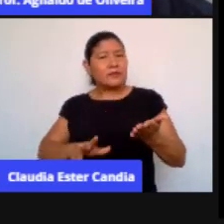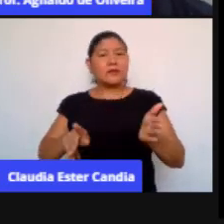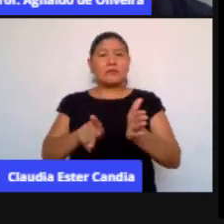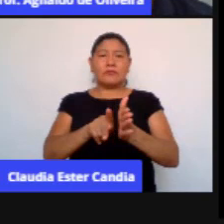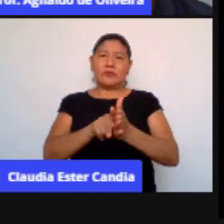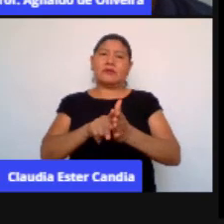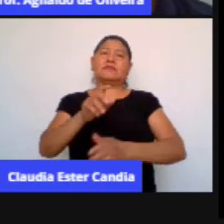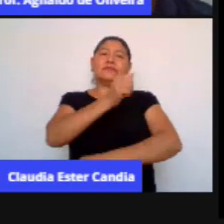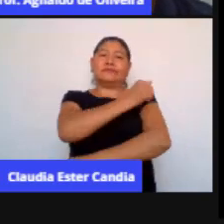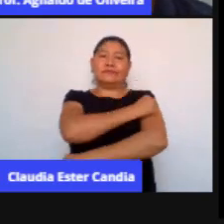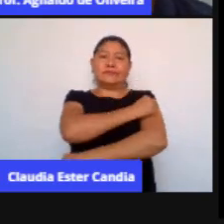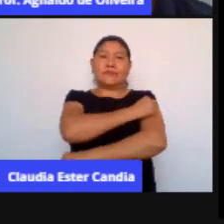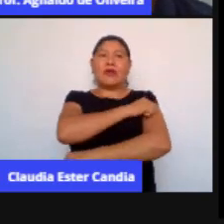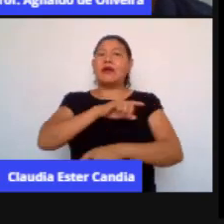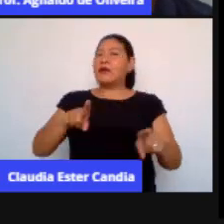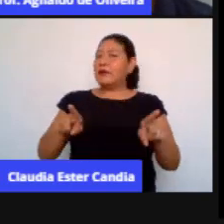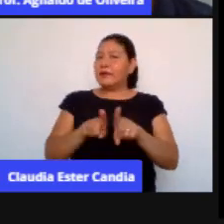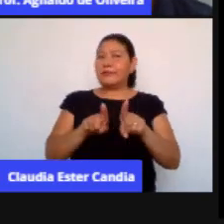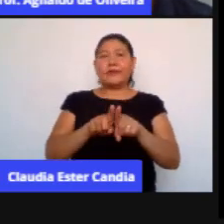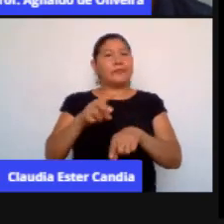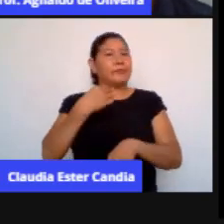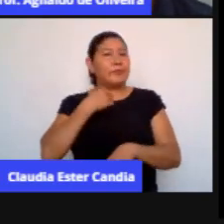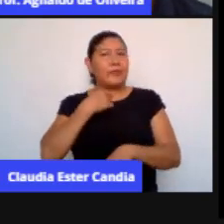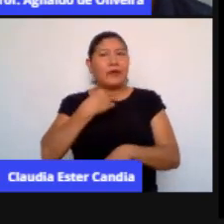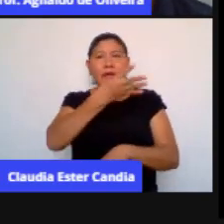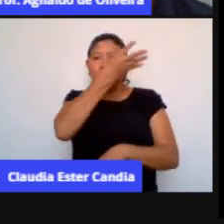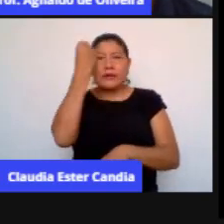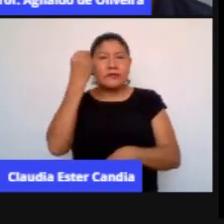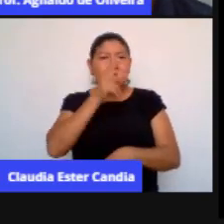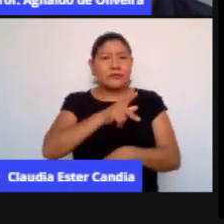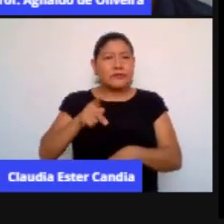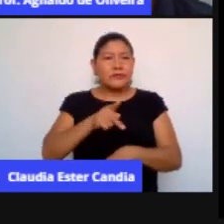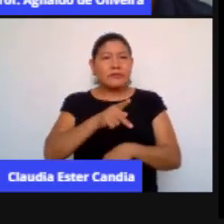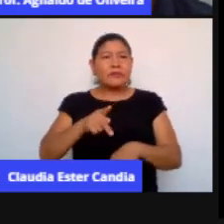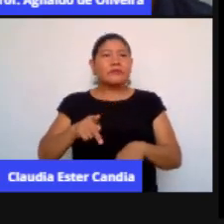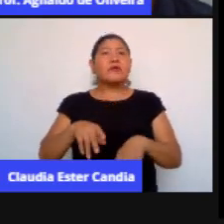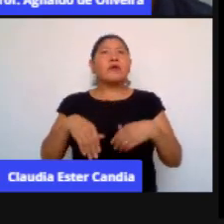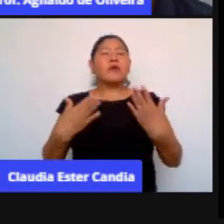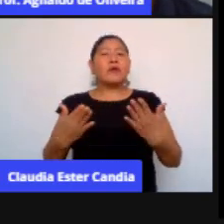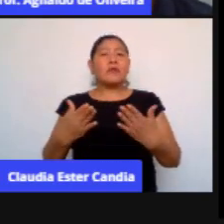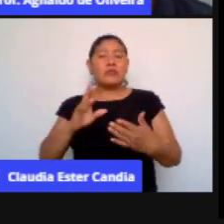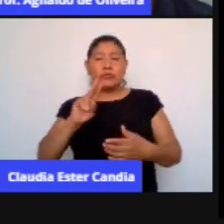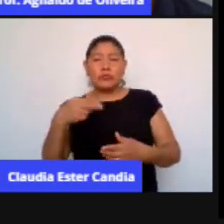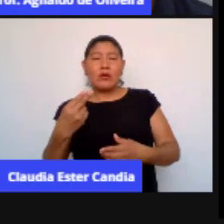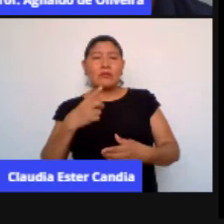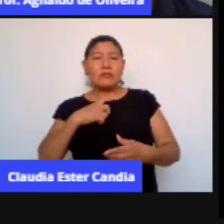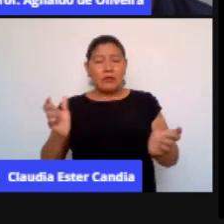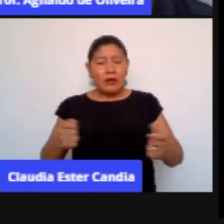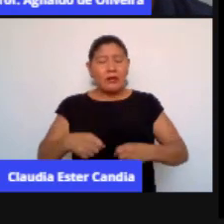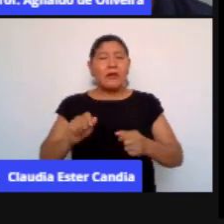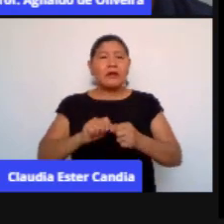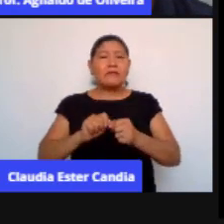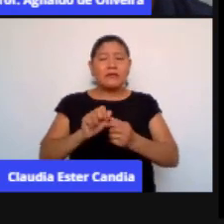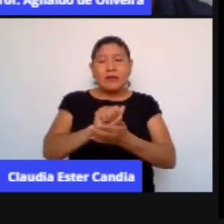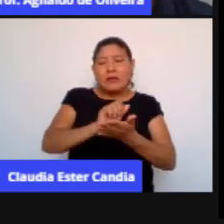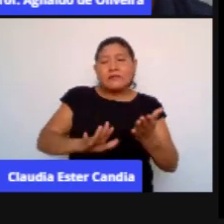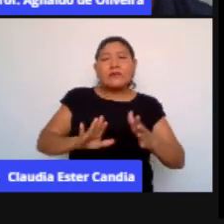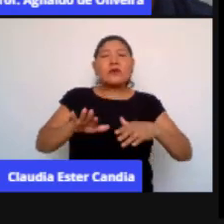importante, a gente também não pode esquecer de nós professores, O que, que nós temos para estar realizando as atividades, E o que,